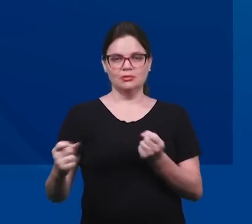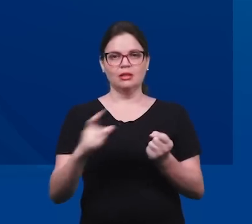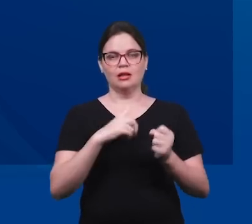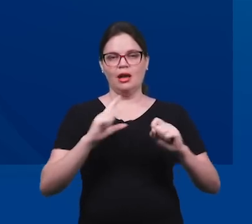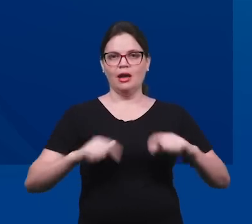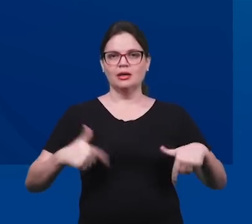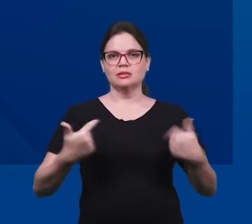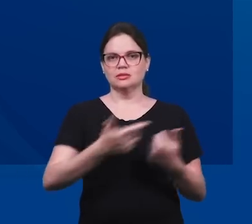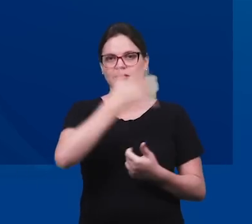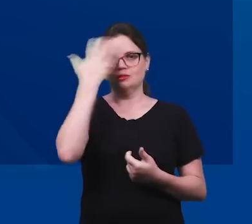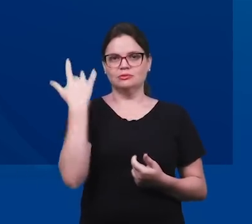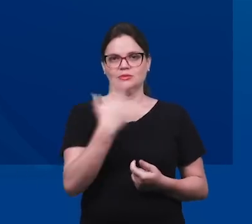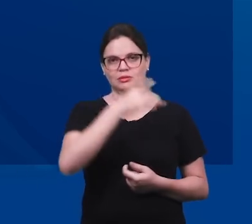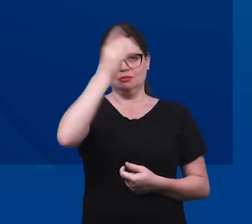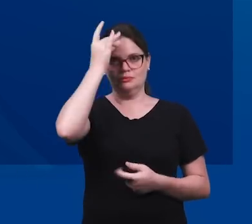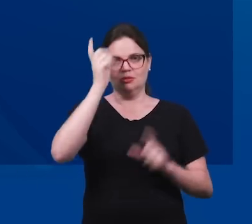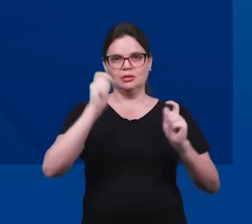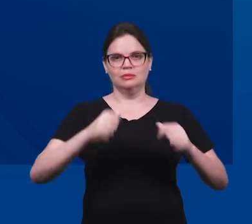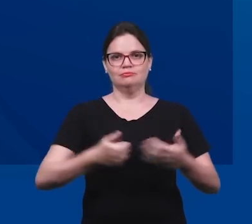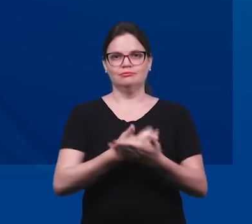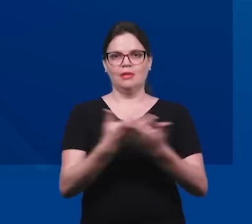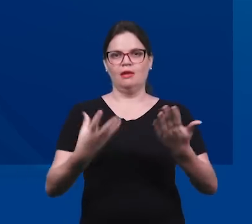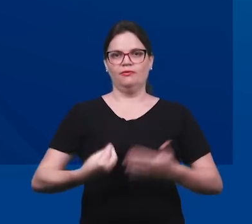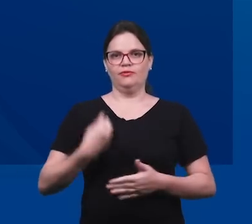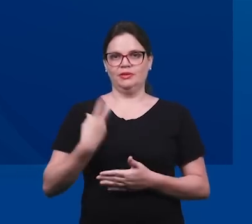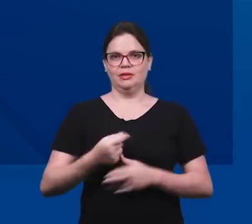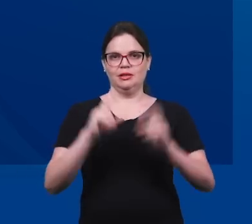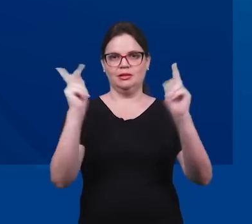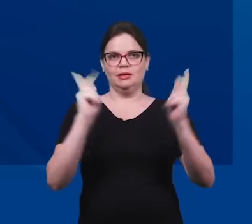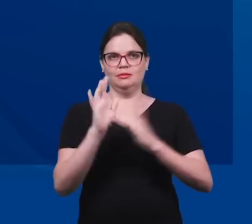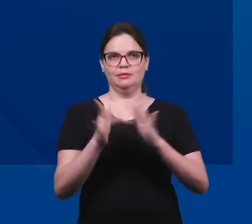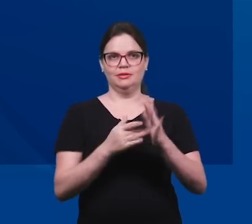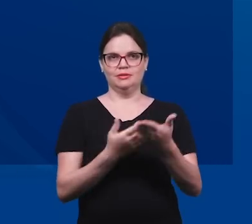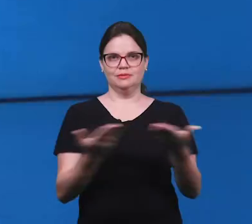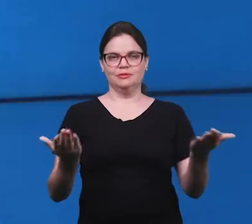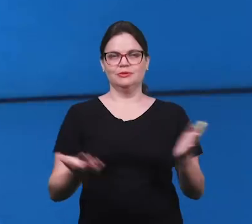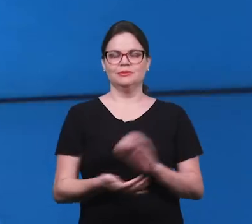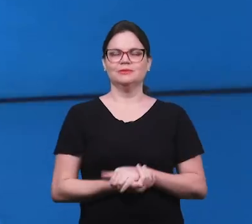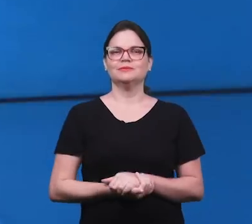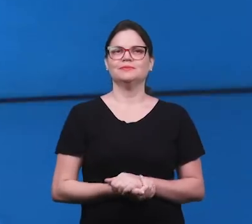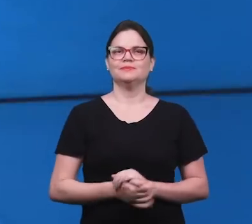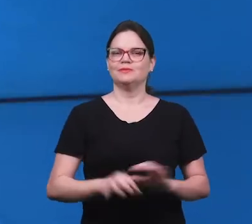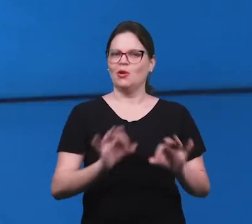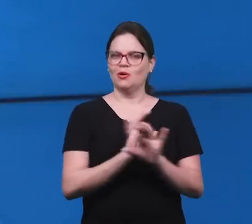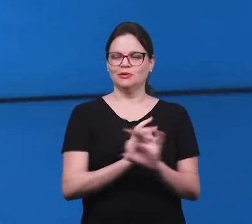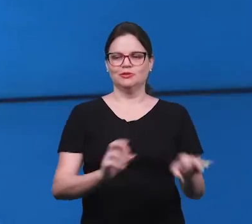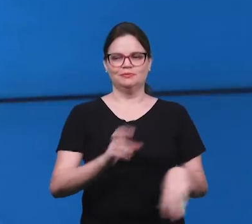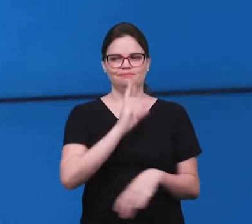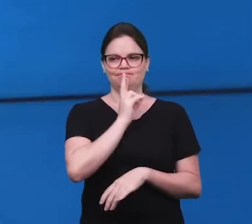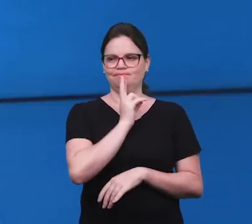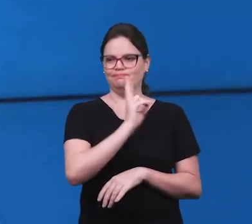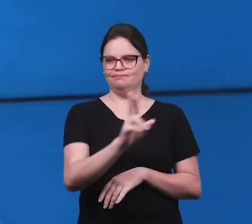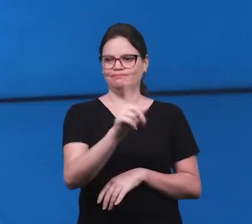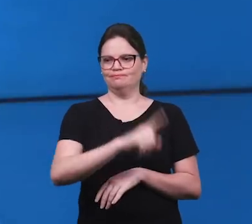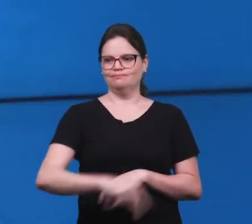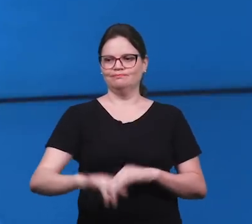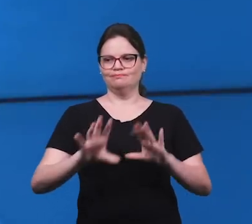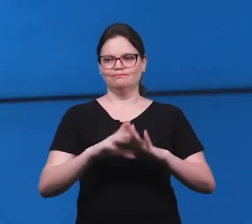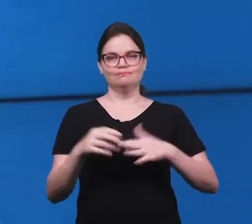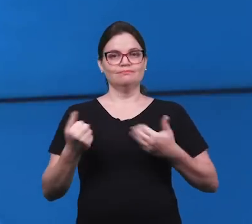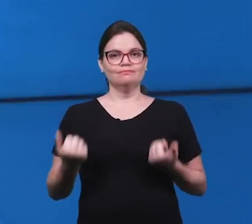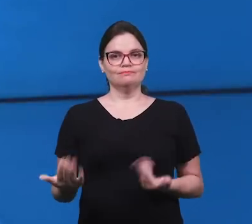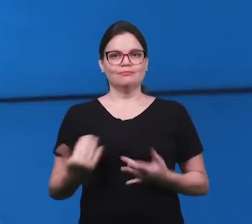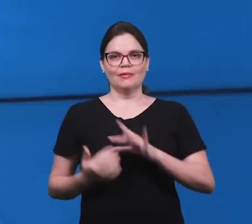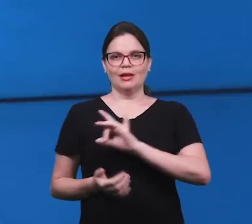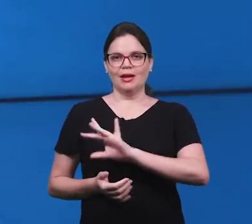Santo na igreja, que é o que dá vida à igreja, a paz do Senhor Jesus. Muito bem, jovens, bem colocado na resposta, cada